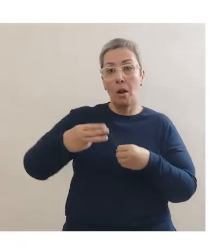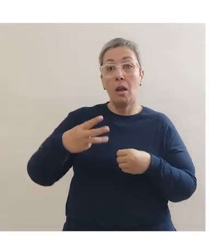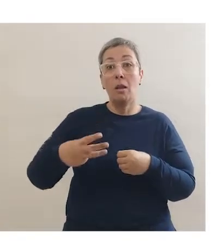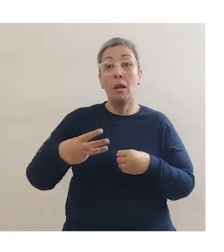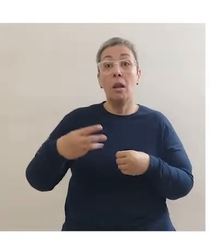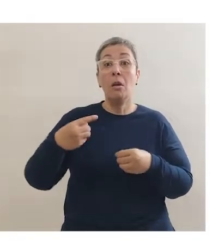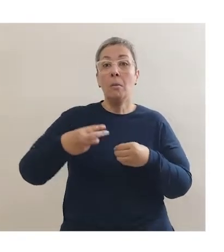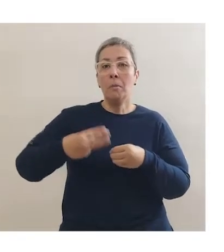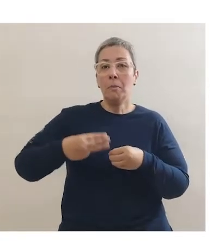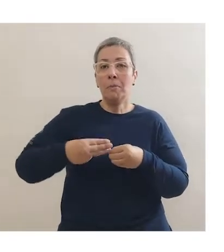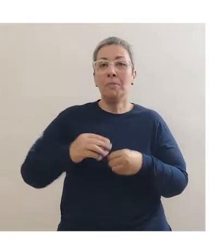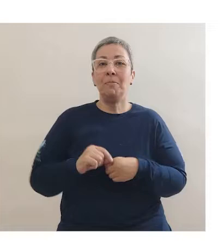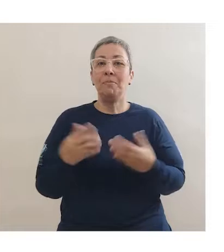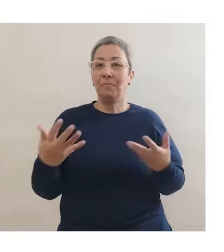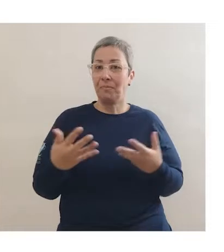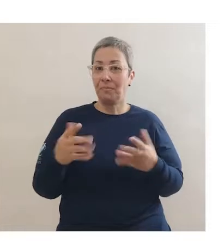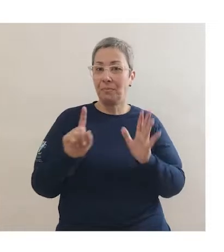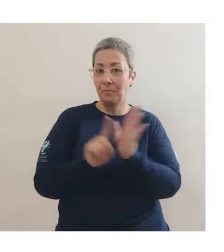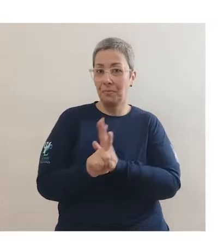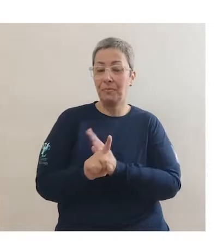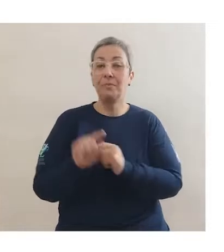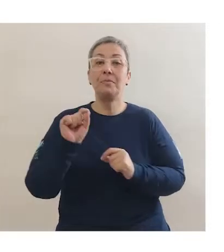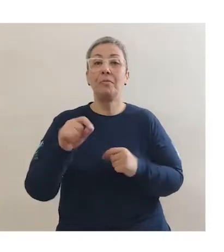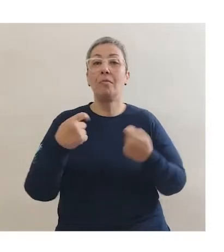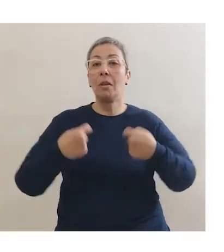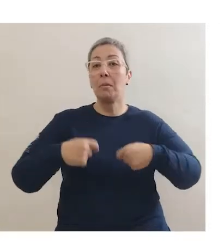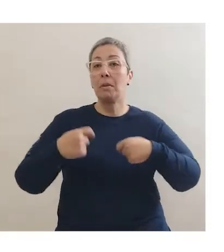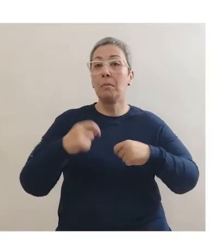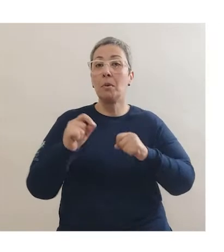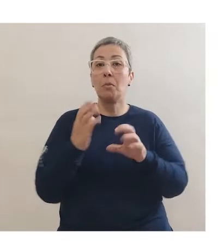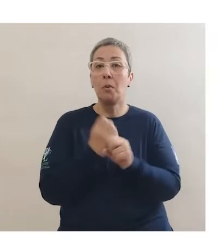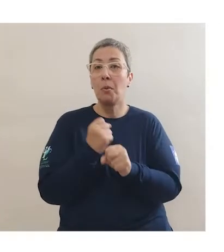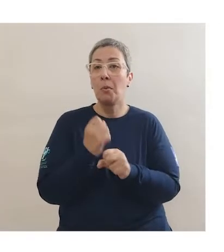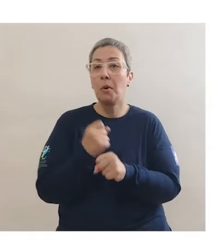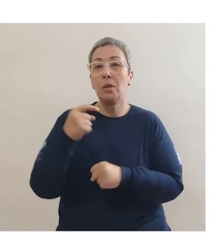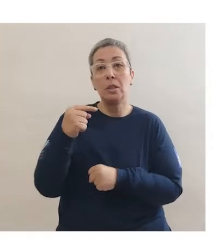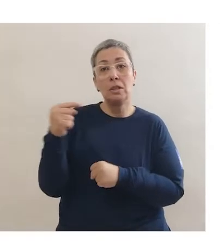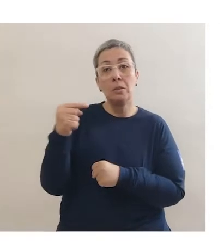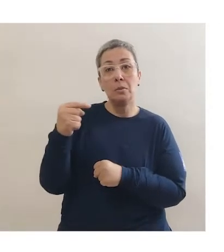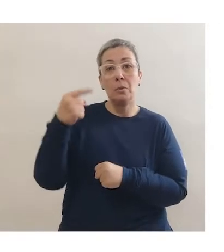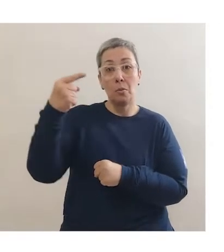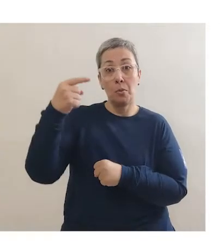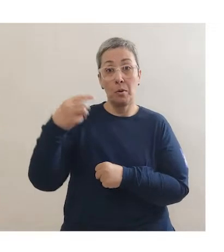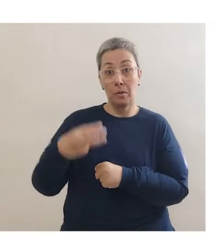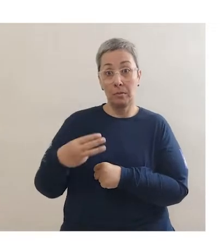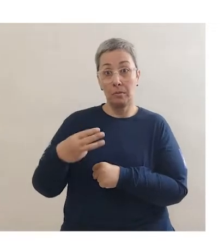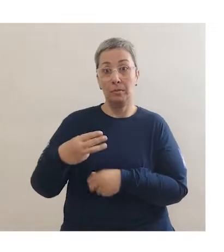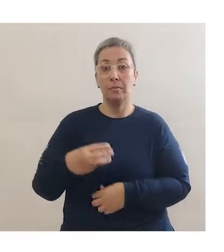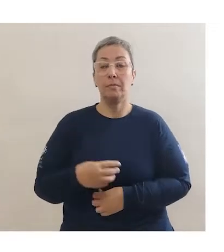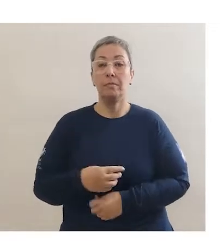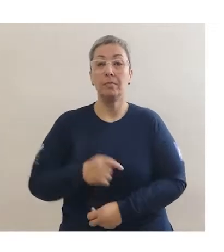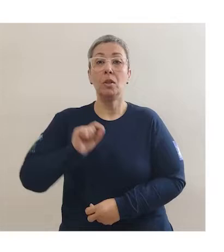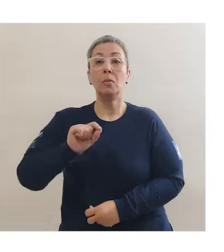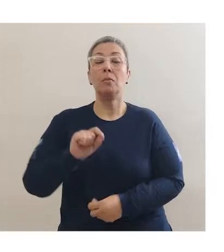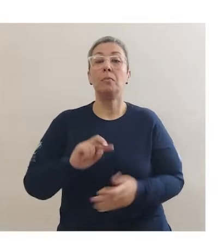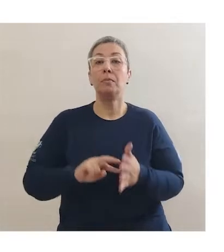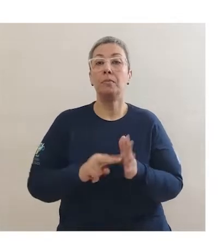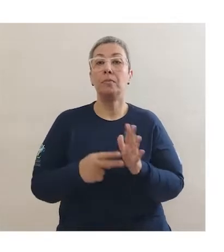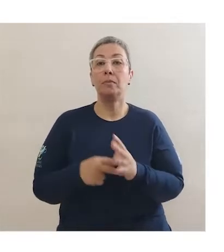14.947 indígenas, ficando em segundo lugar. E em terceiro lugar é o município de Tabatinga,